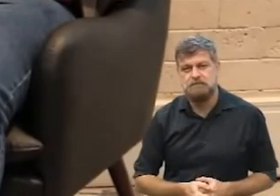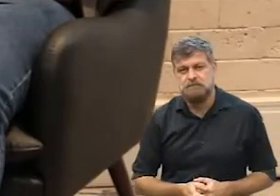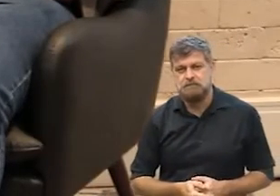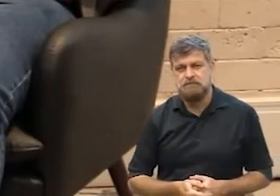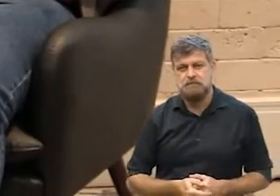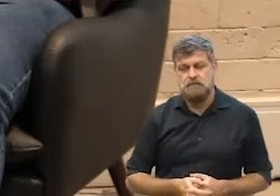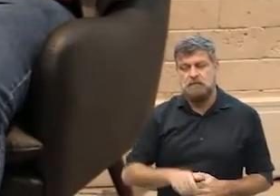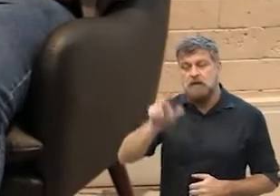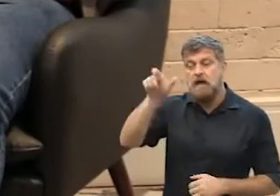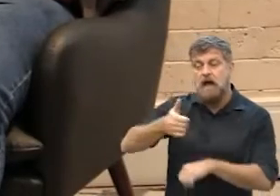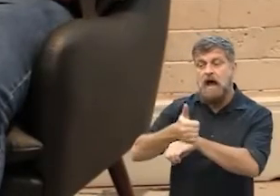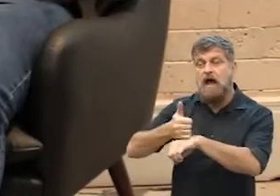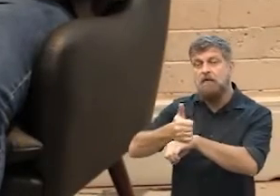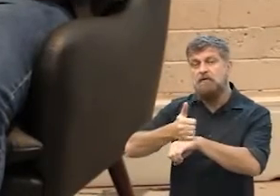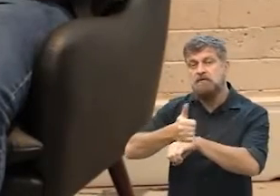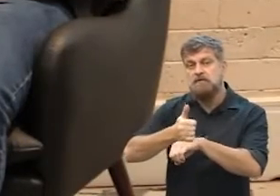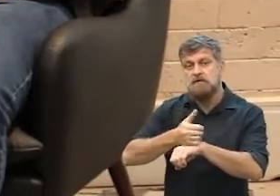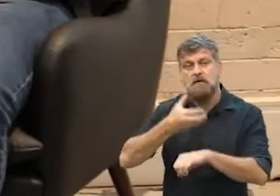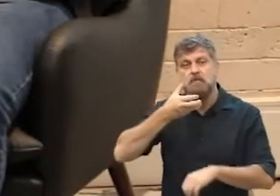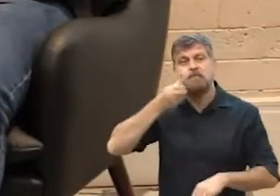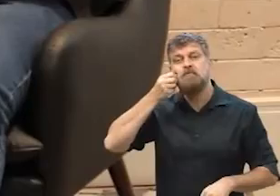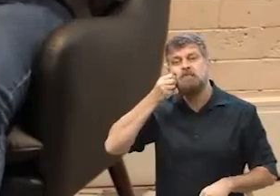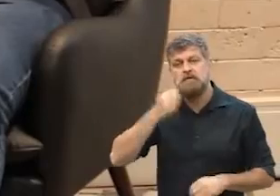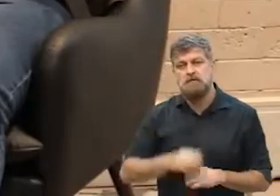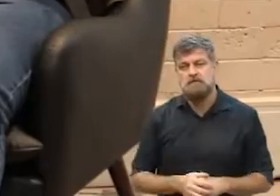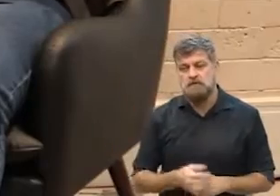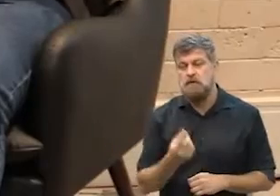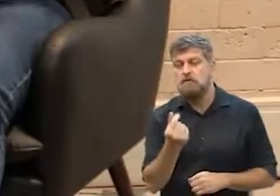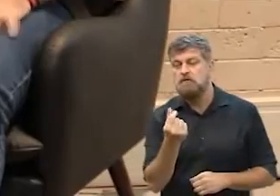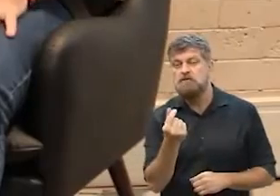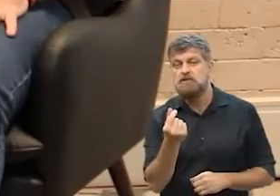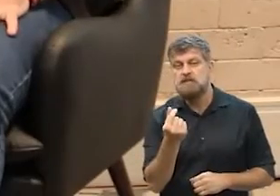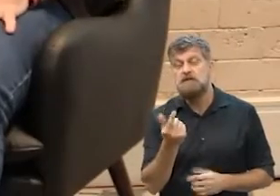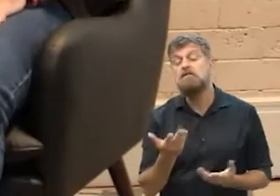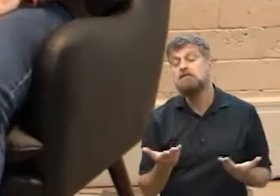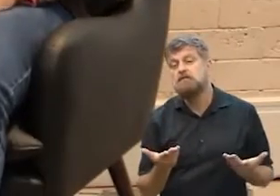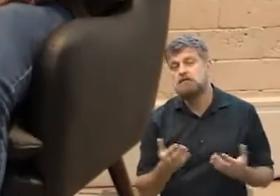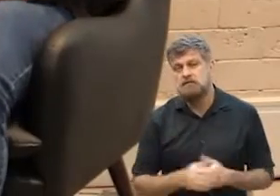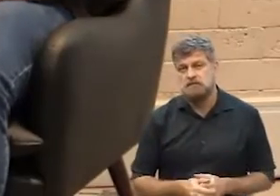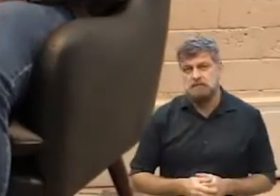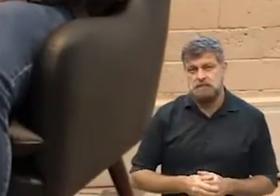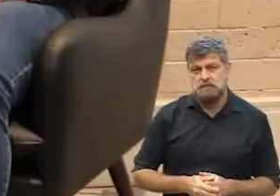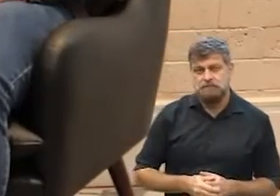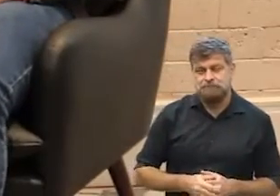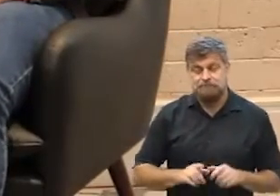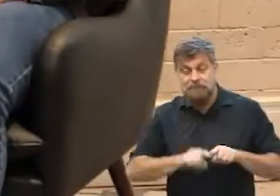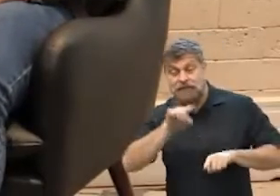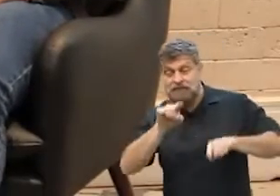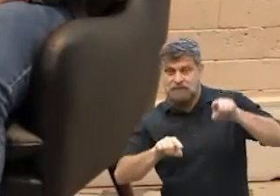O corretor, ele fica com quanto? Sim. Essa comissão que você estava falando. Tudo depende